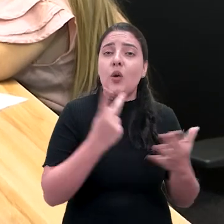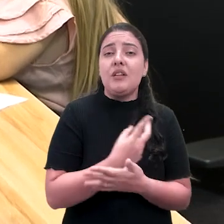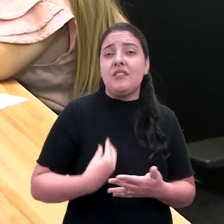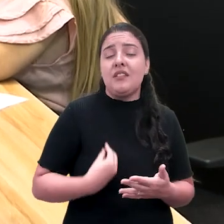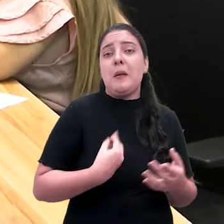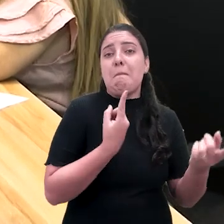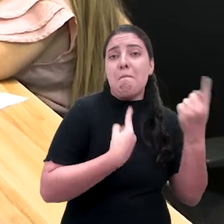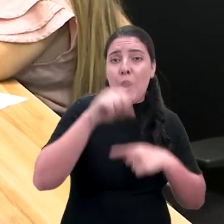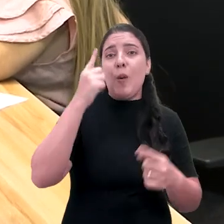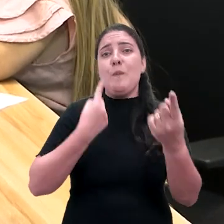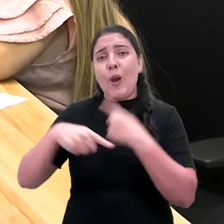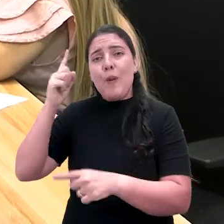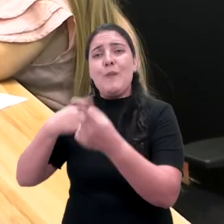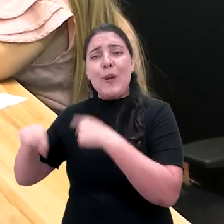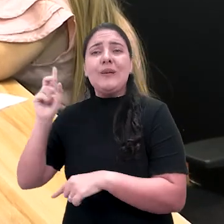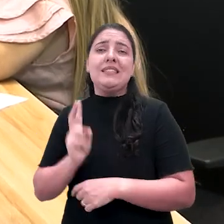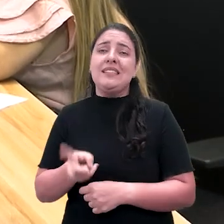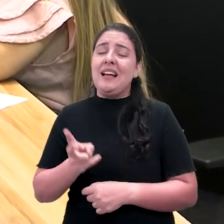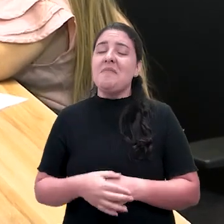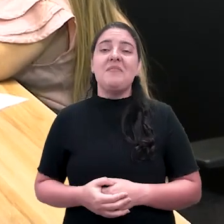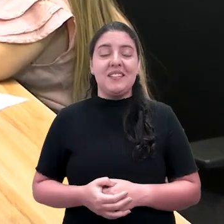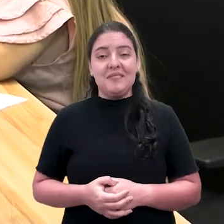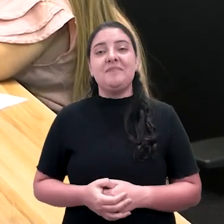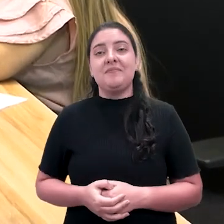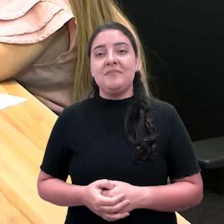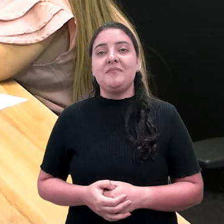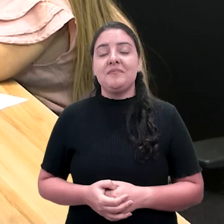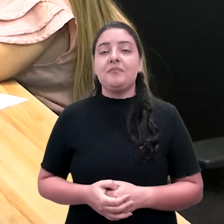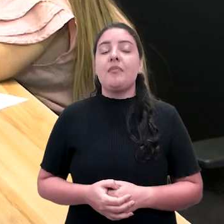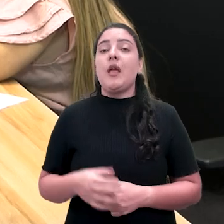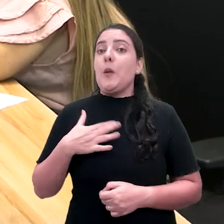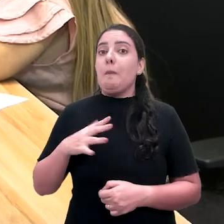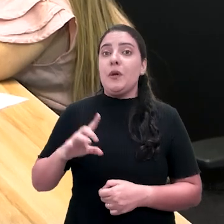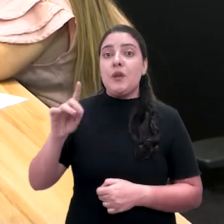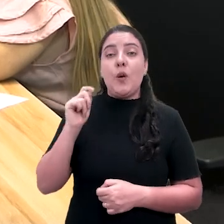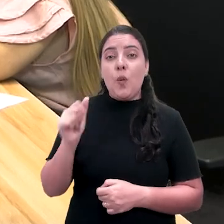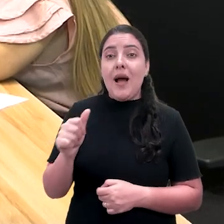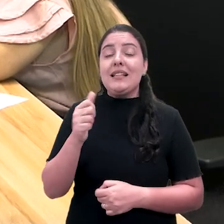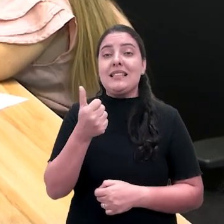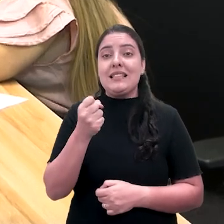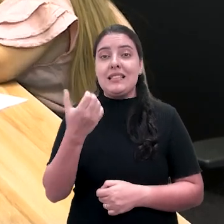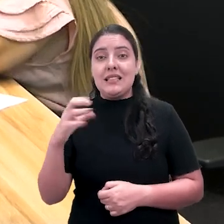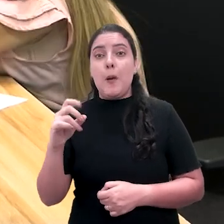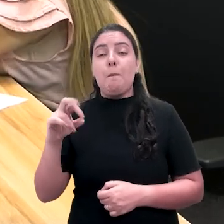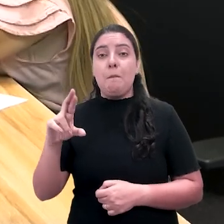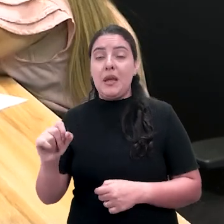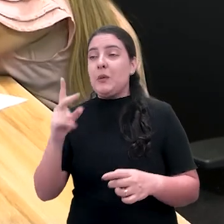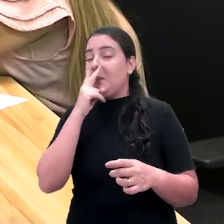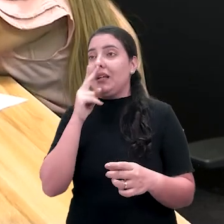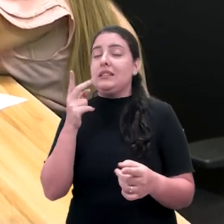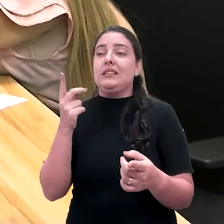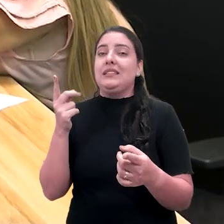vida pra eu virar essa chave. A gente vive de emoções, né? Eu digo assim, meu Deus do céu, tô quase São Pedro, com um molho de chaves virando,